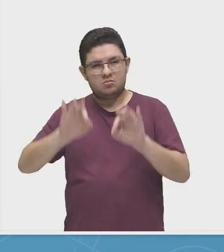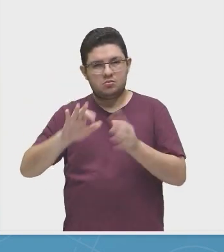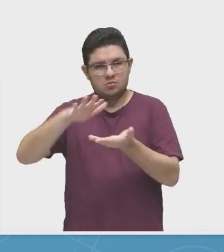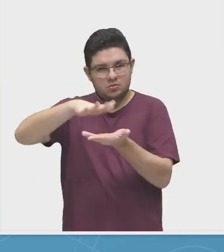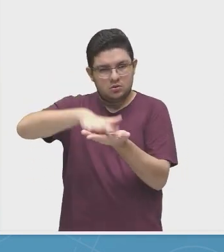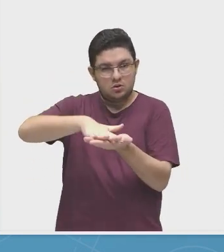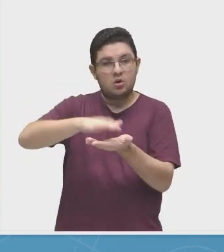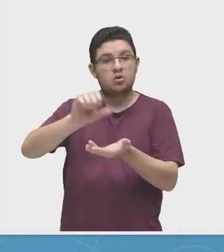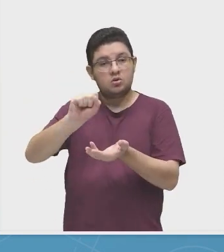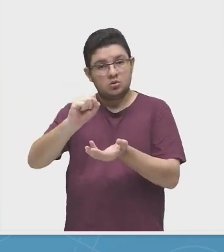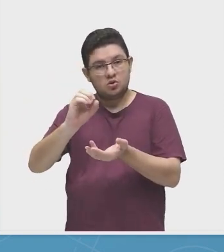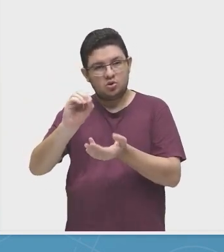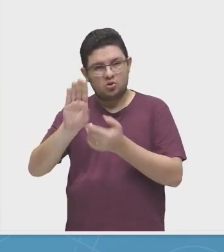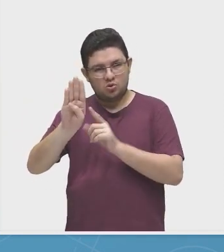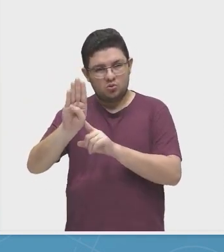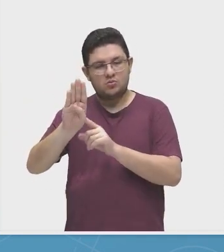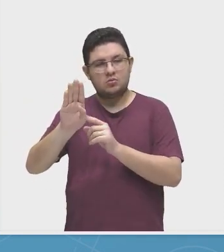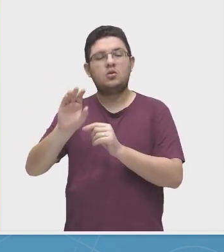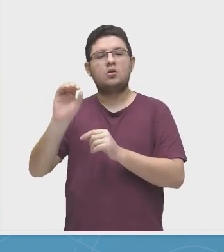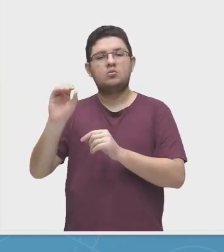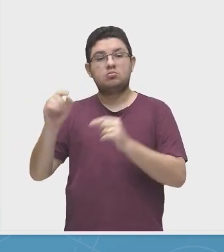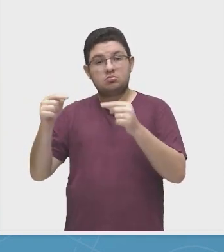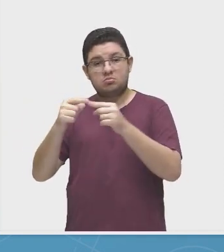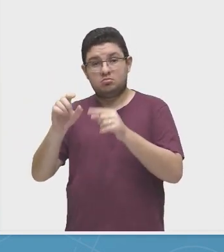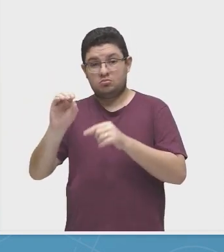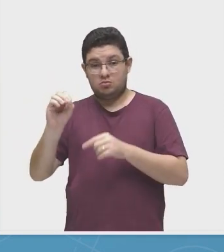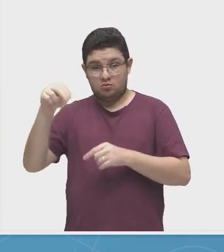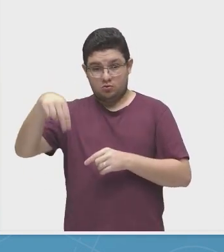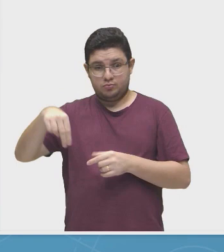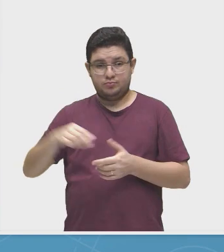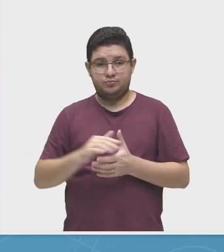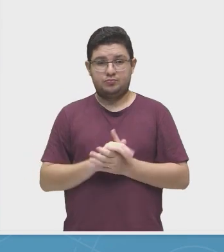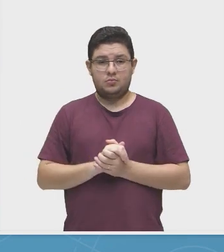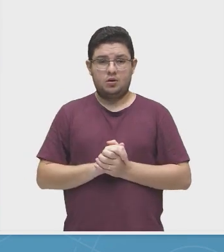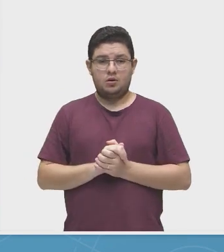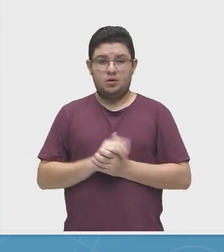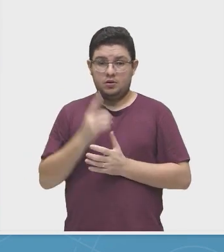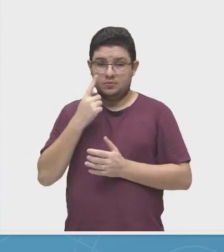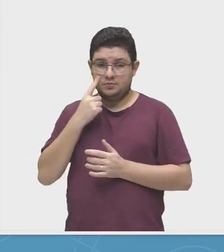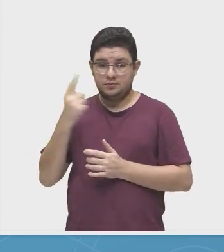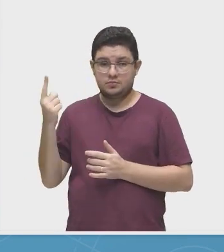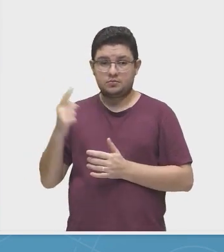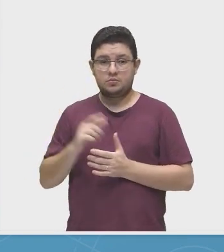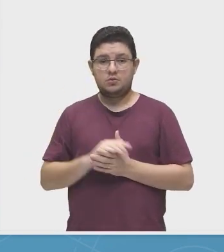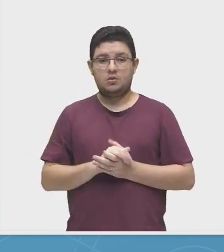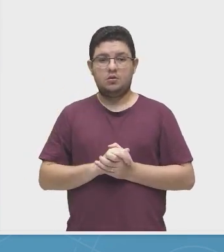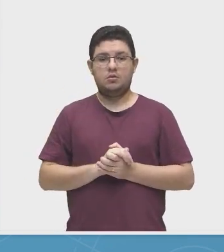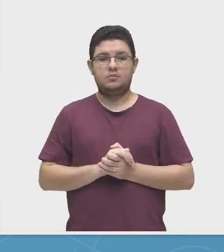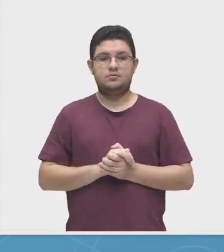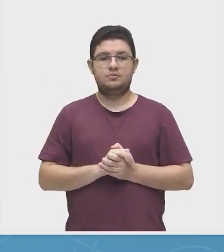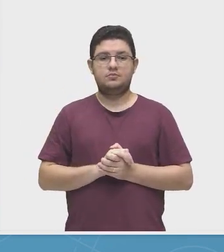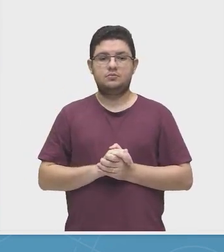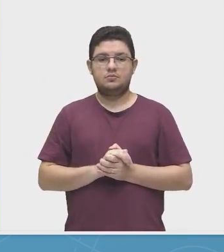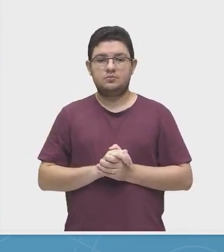página. Outro exemplo. The wine bottle was left on the